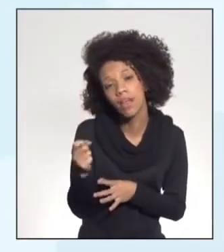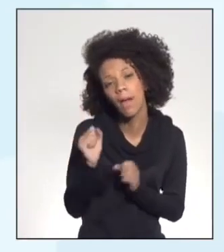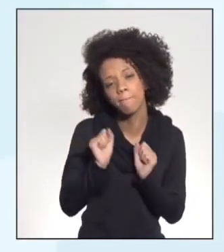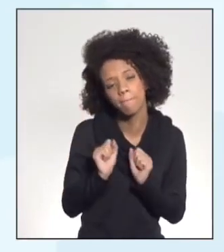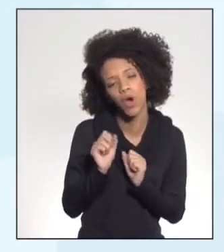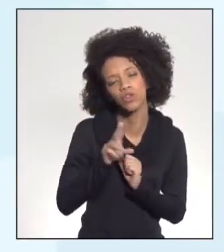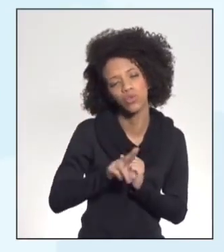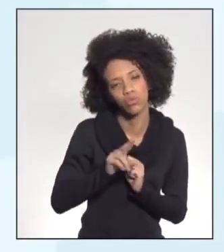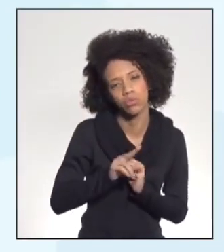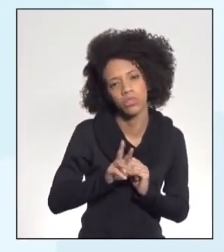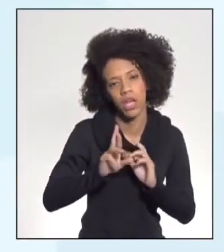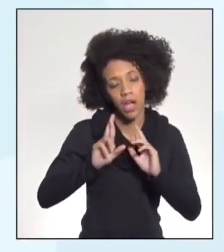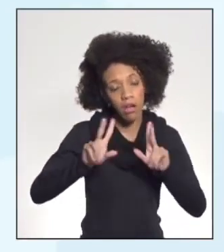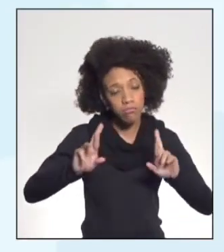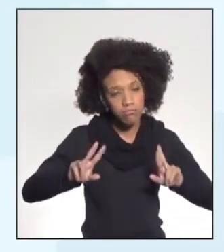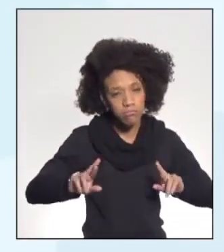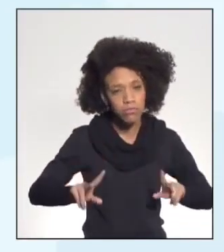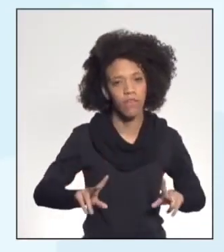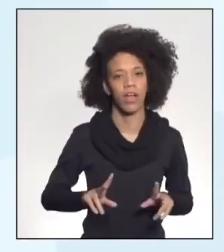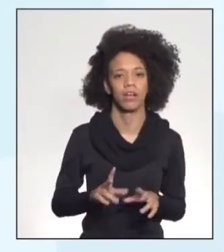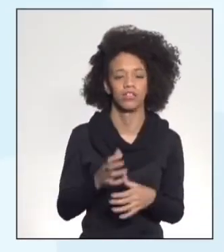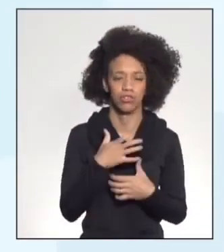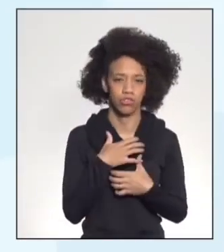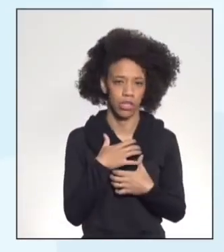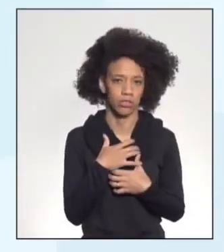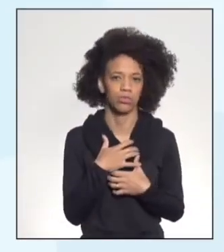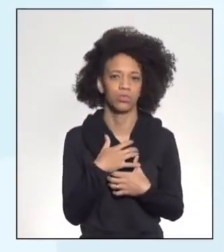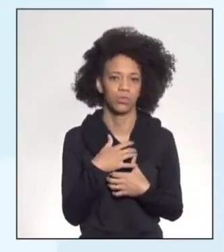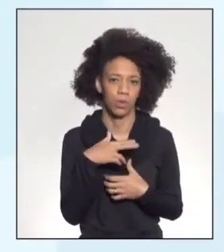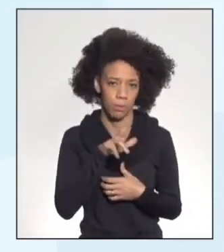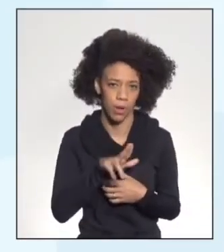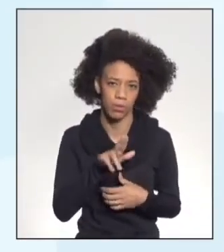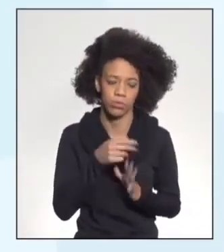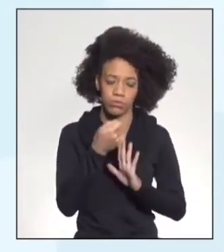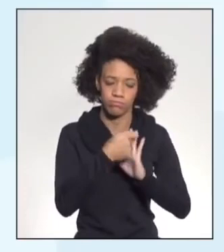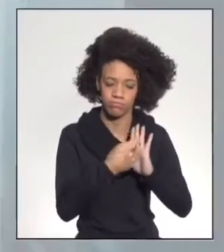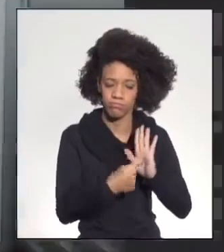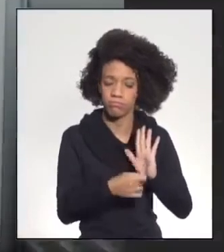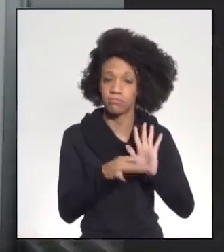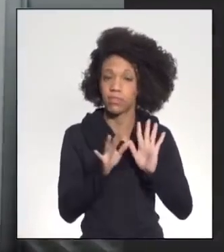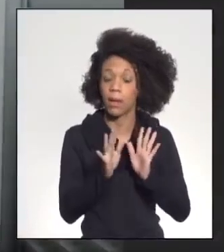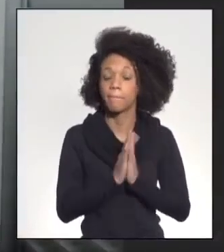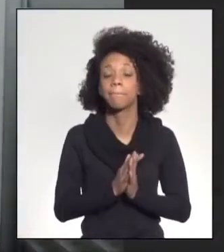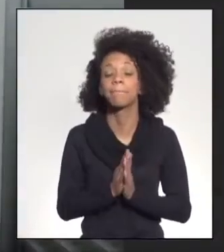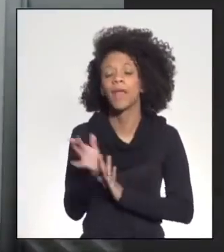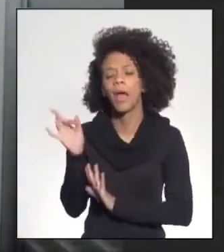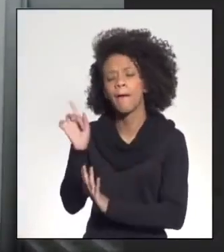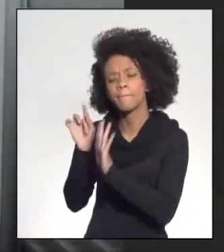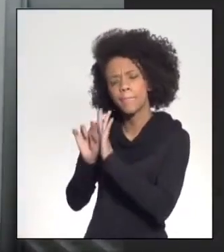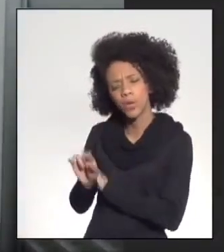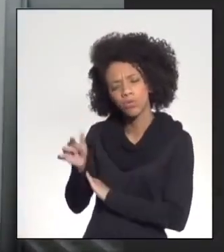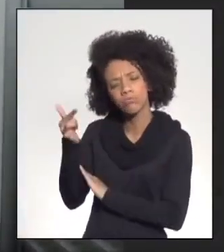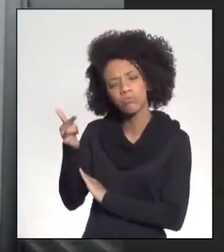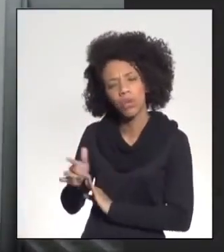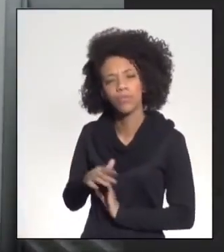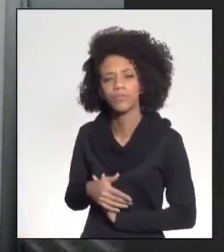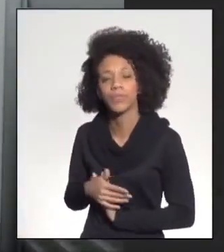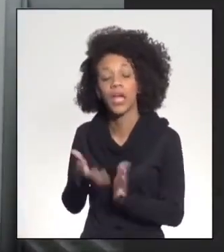para representar a sonoridade, inclusive aqueles do registro convencional. Pessoal, mais uma pergunta no chat. Agora eu quero